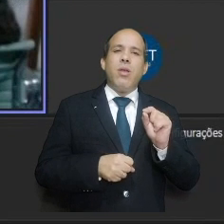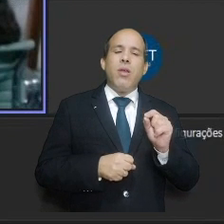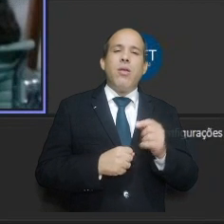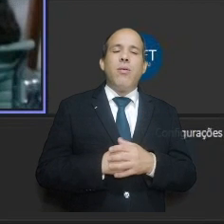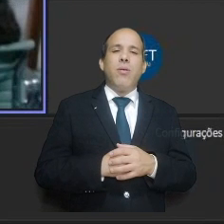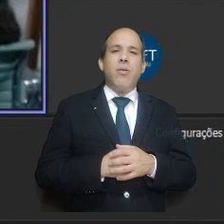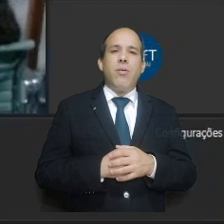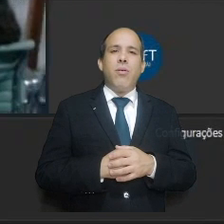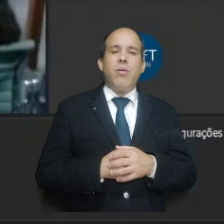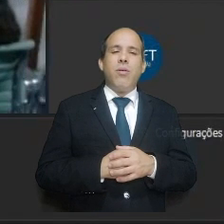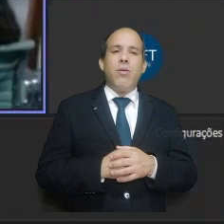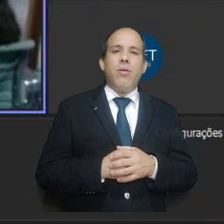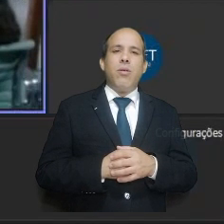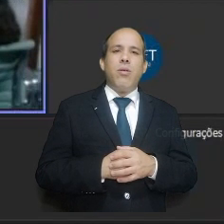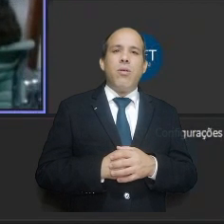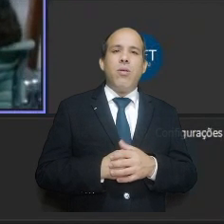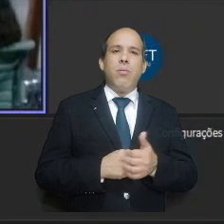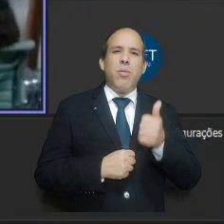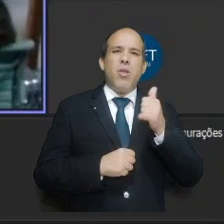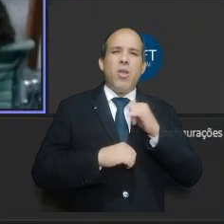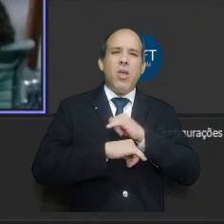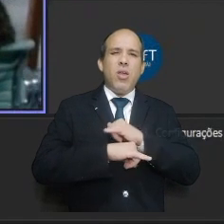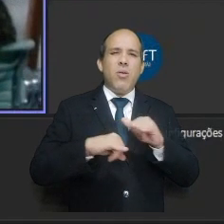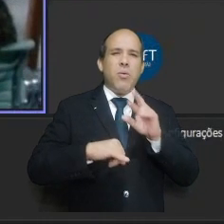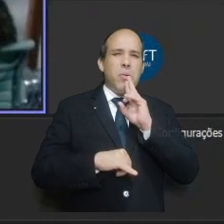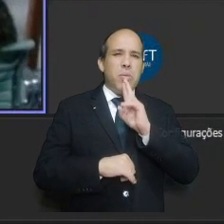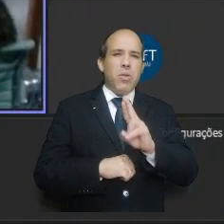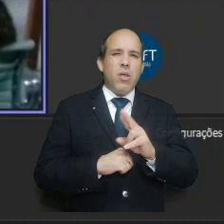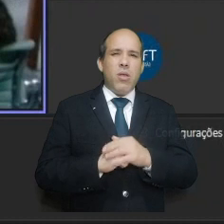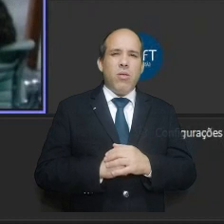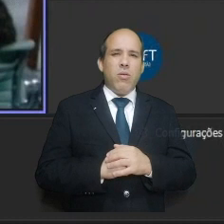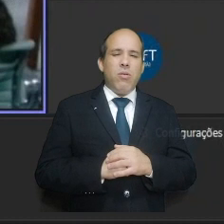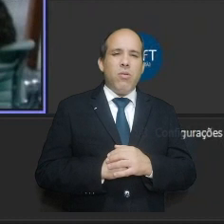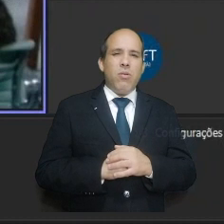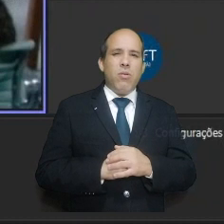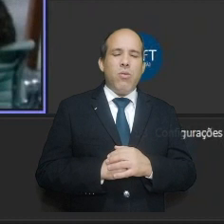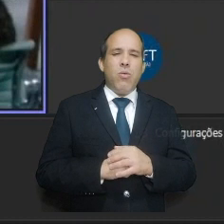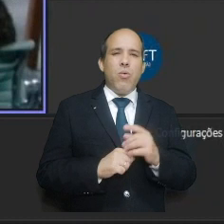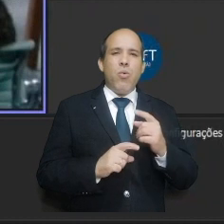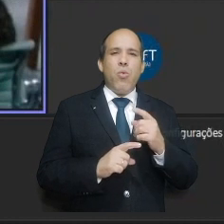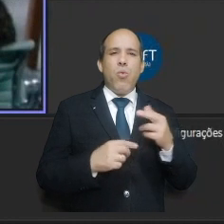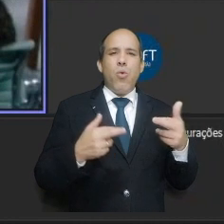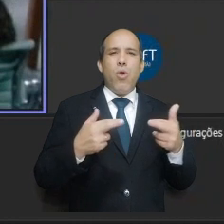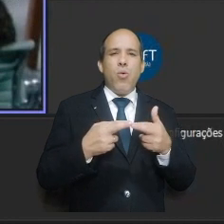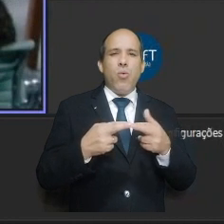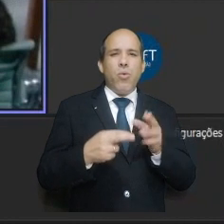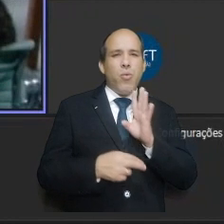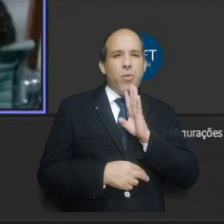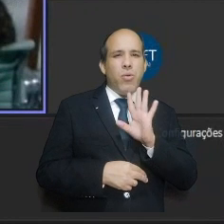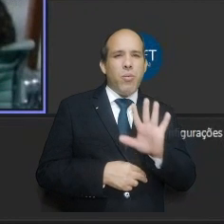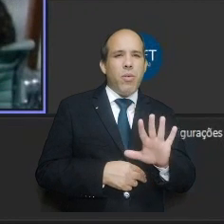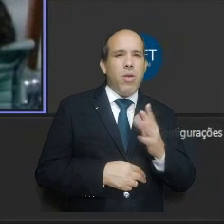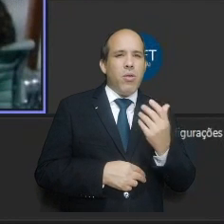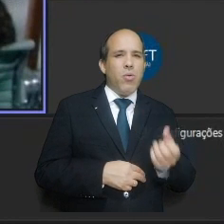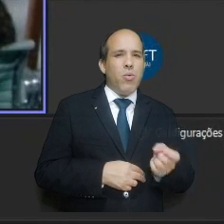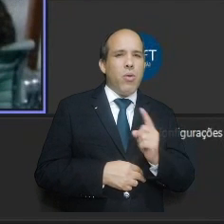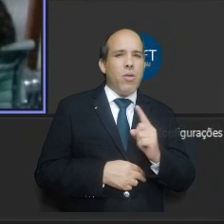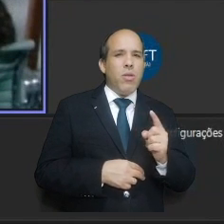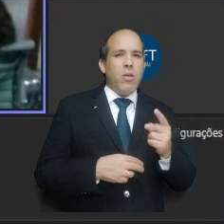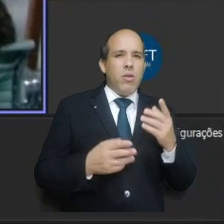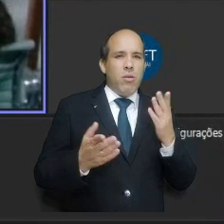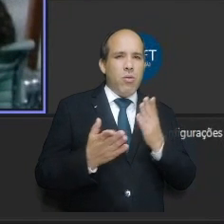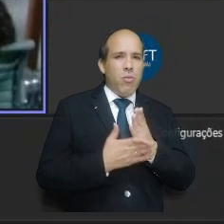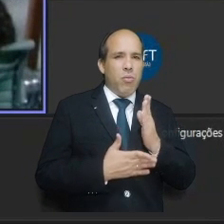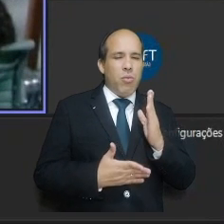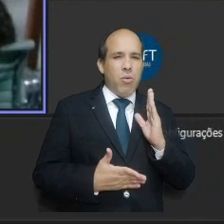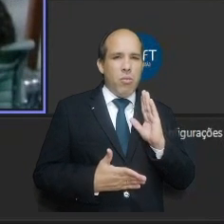pelo apelado. Senhor presidente, pode programar o resultado, por favor. Ok. Doutor, o recurso está sendo conhecido, mas